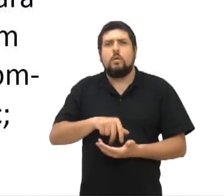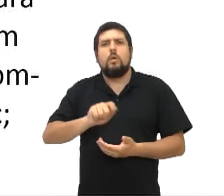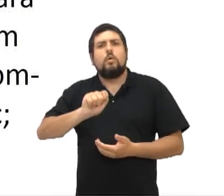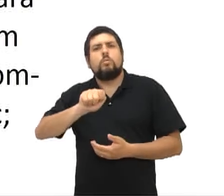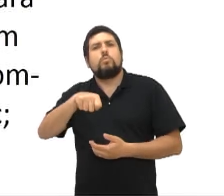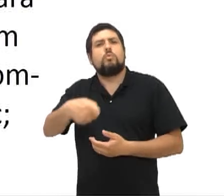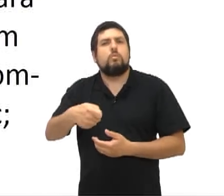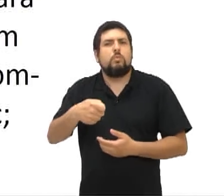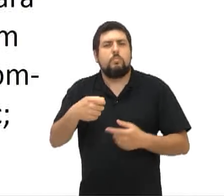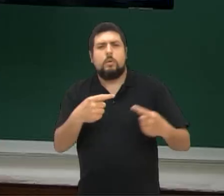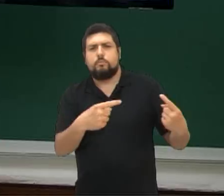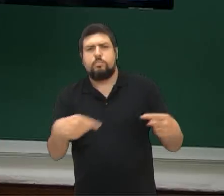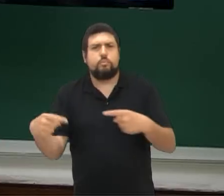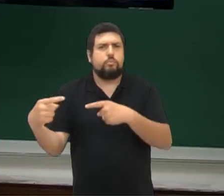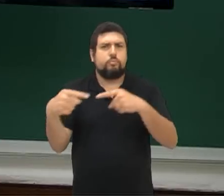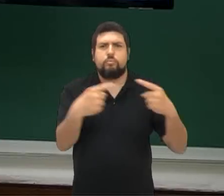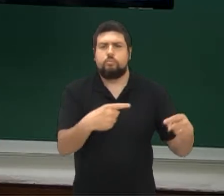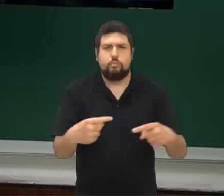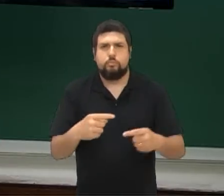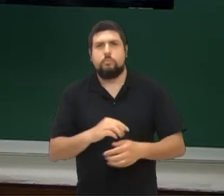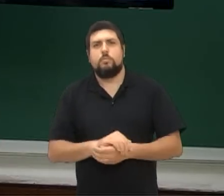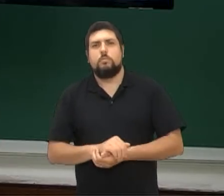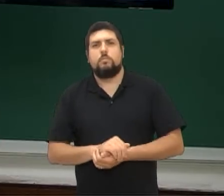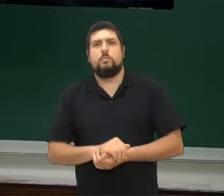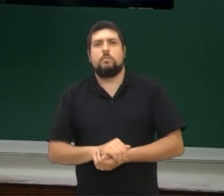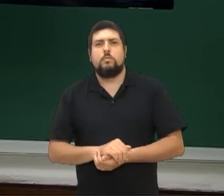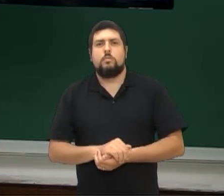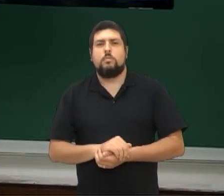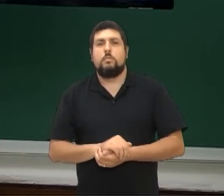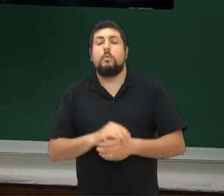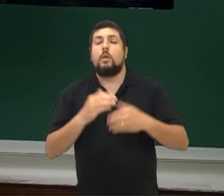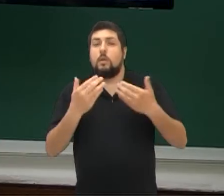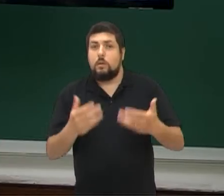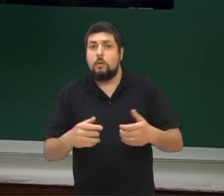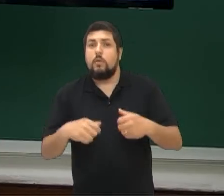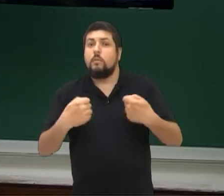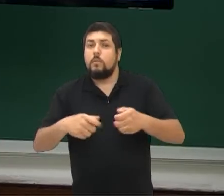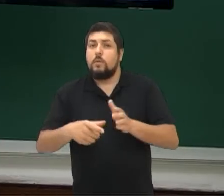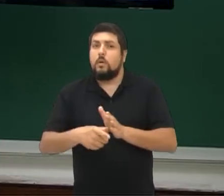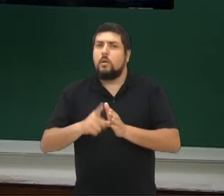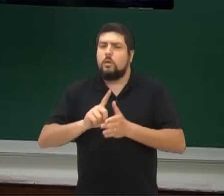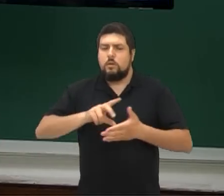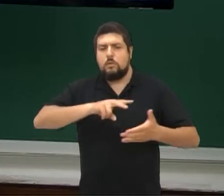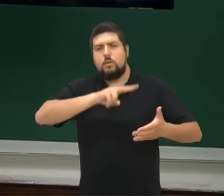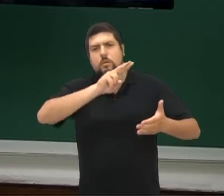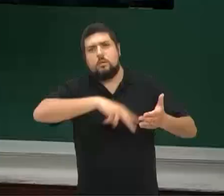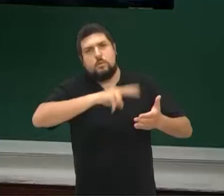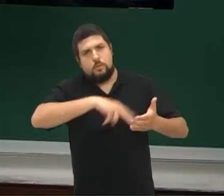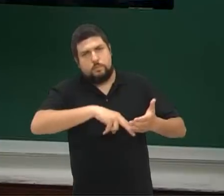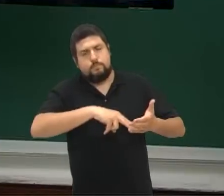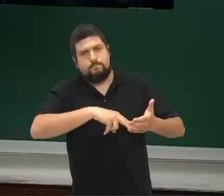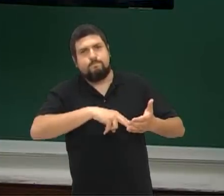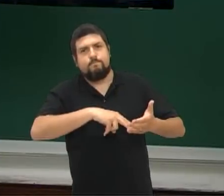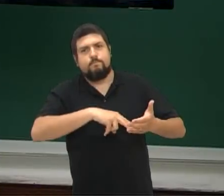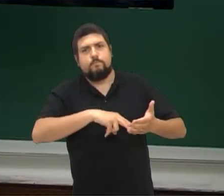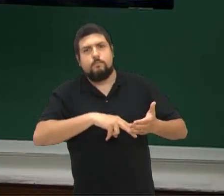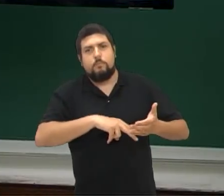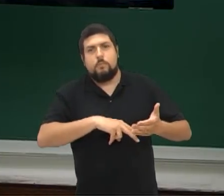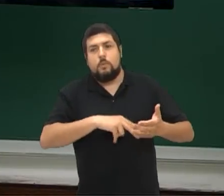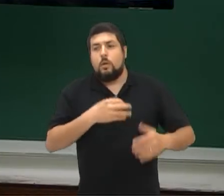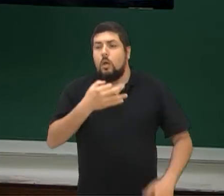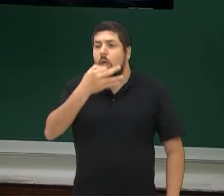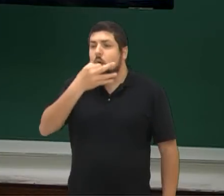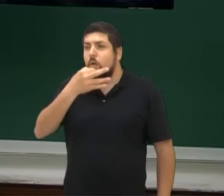a primeira coisa que eu vou dizer para vocês, ninguém faz isso sem leitura. Leiam. A gente precisa ler e ler